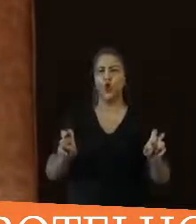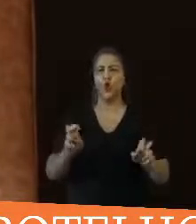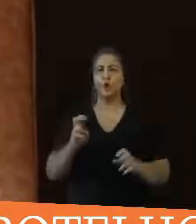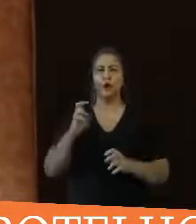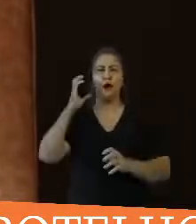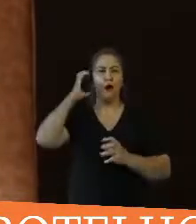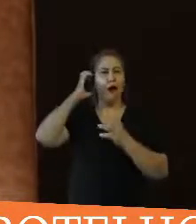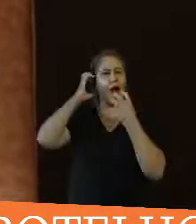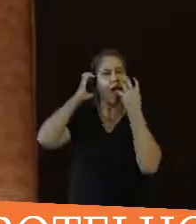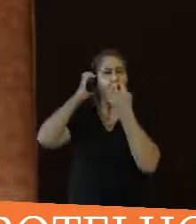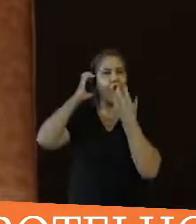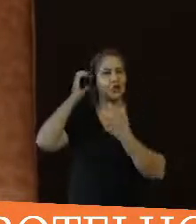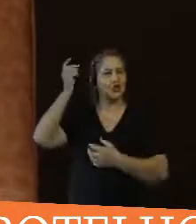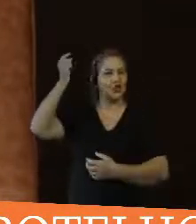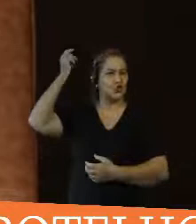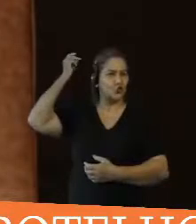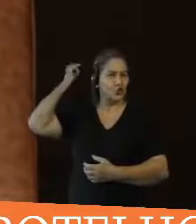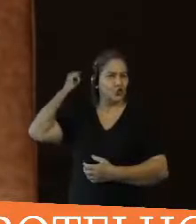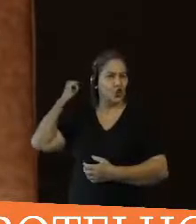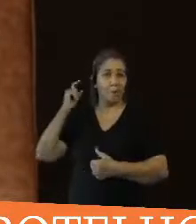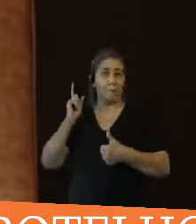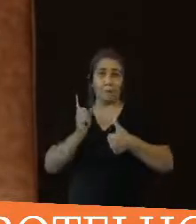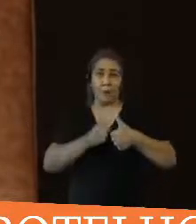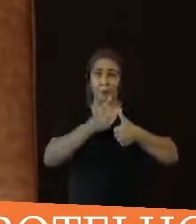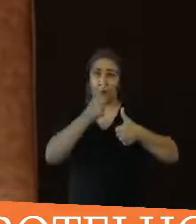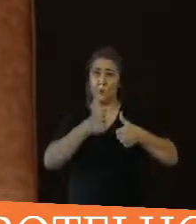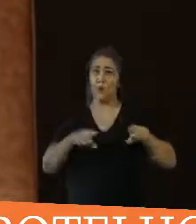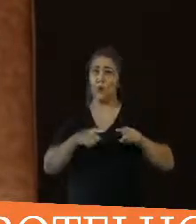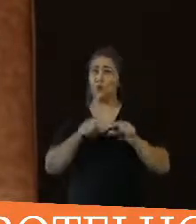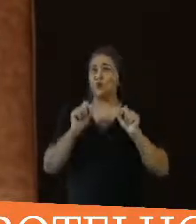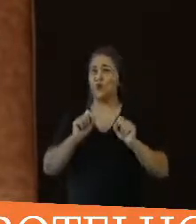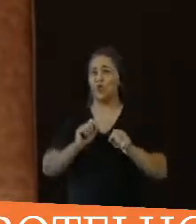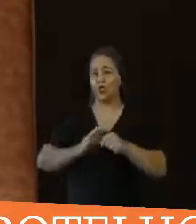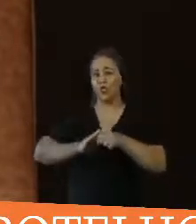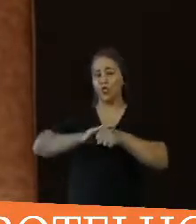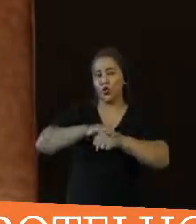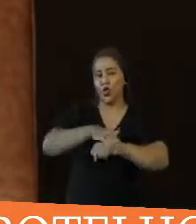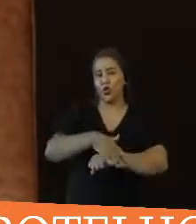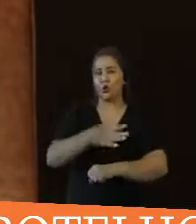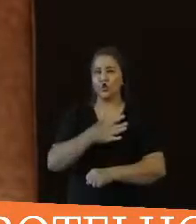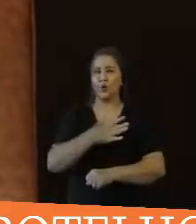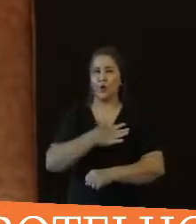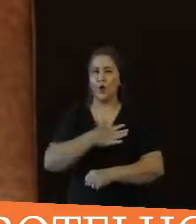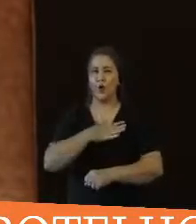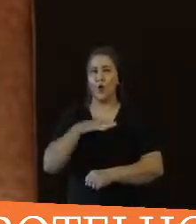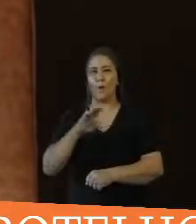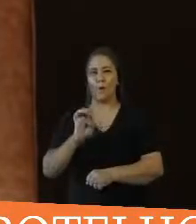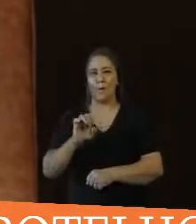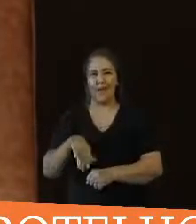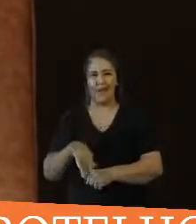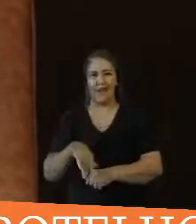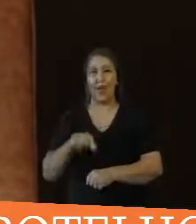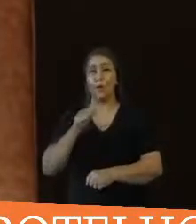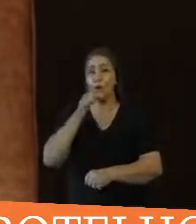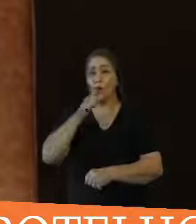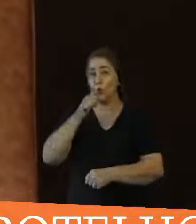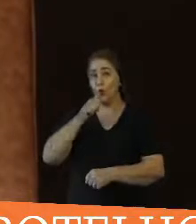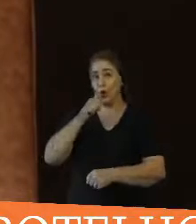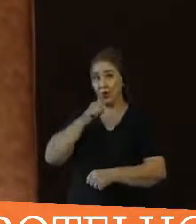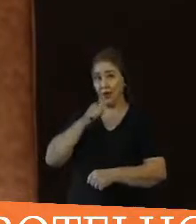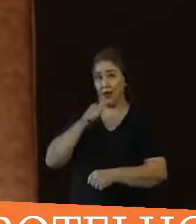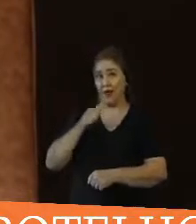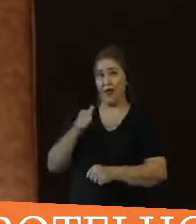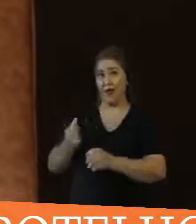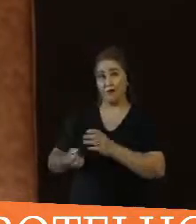Essa primeira música que vocês acabaram de ouvir se chama A Noite do Meu Bem, e é de uma compositora e também uma